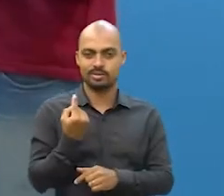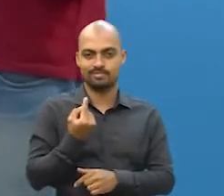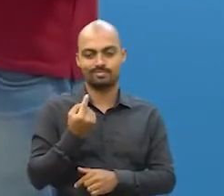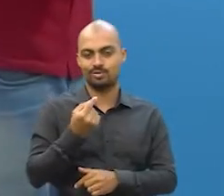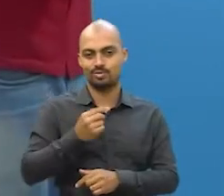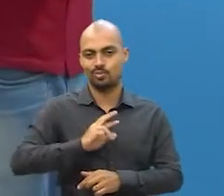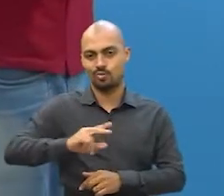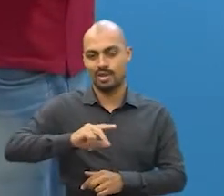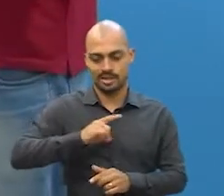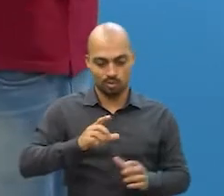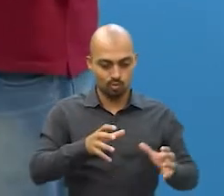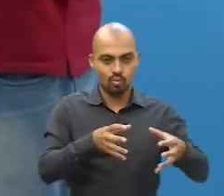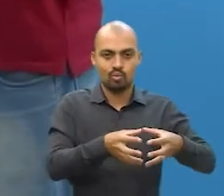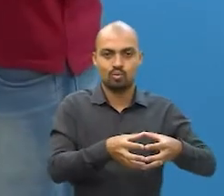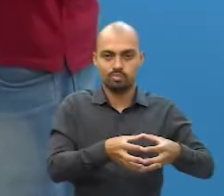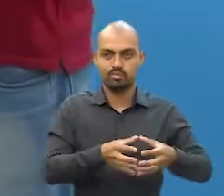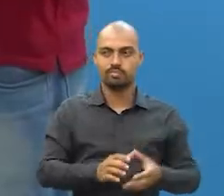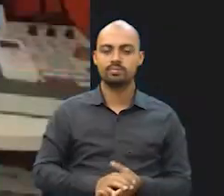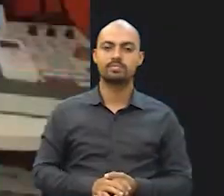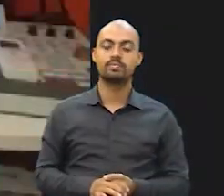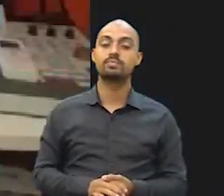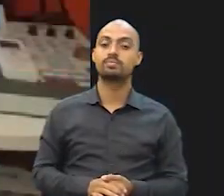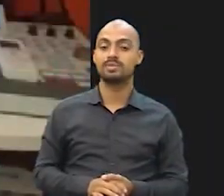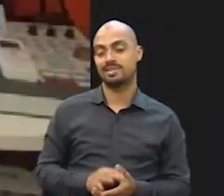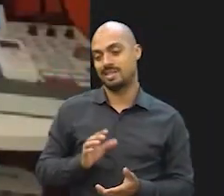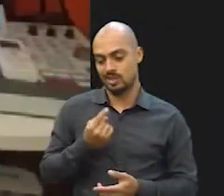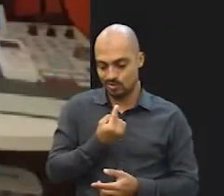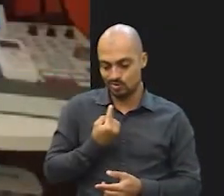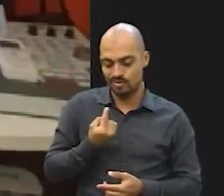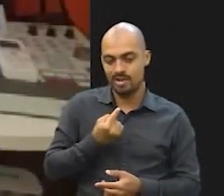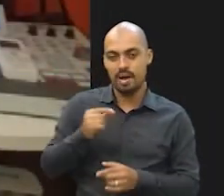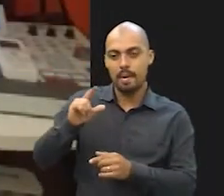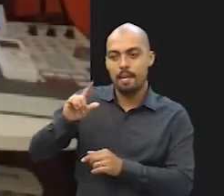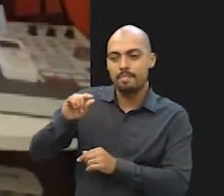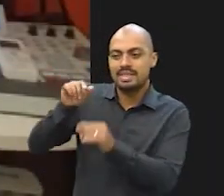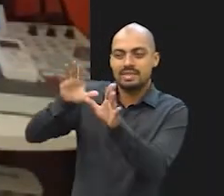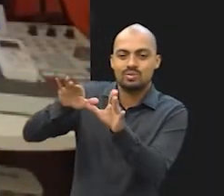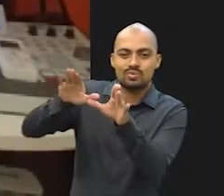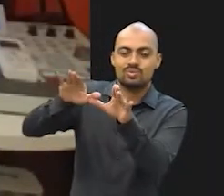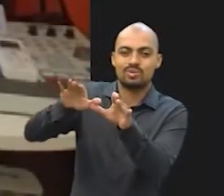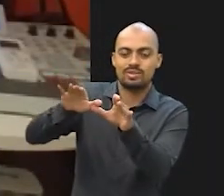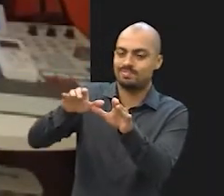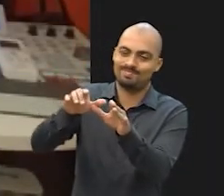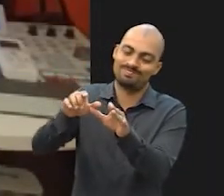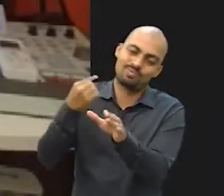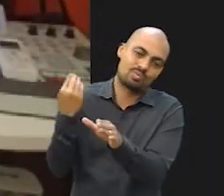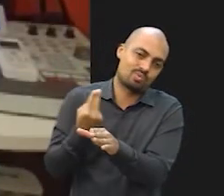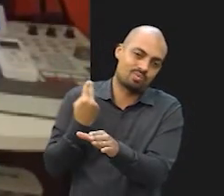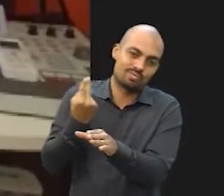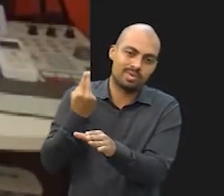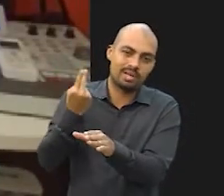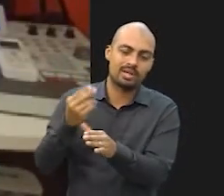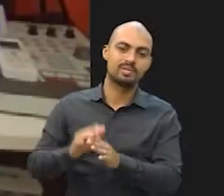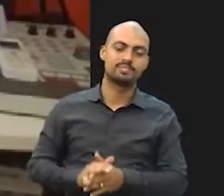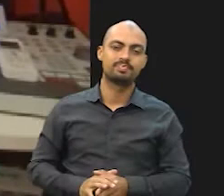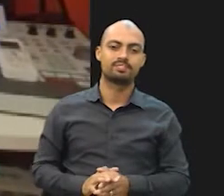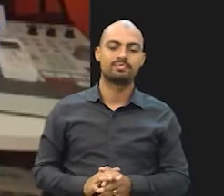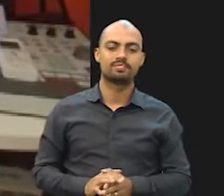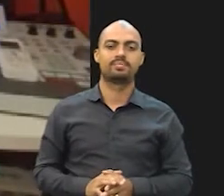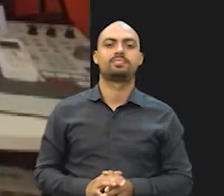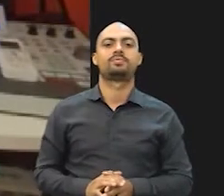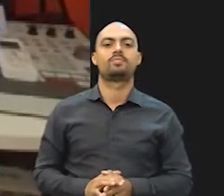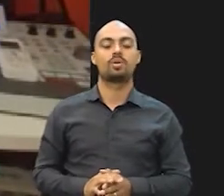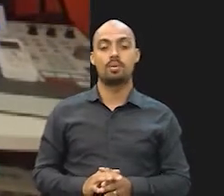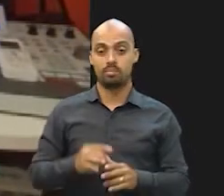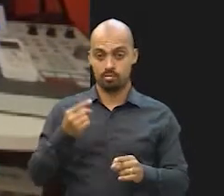só em equipe, né? Andorinha sozinha não faz verão, né? É, felizmente, eu acho, né? Porque